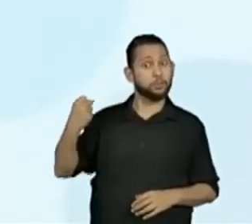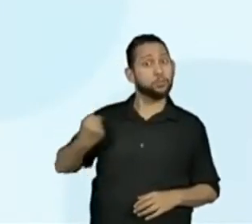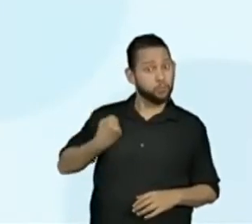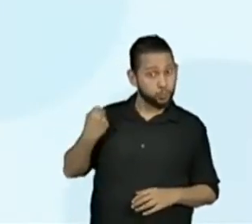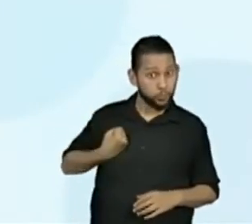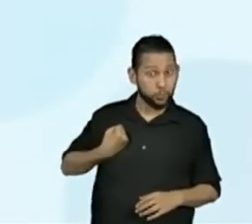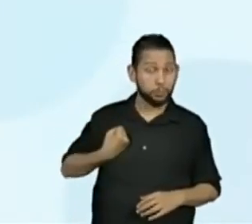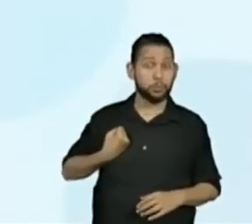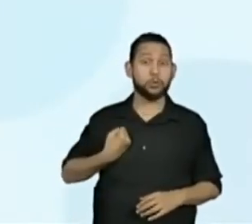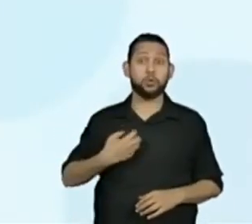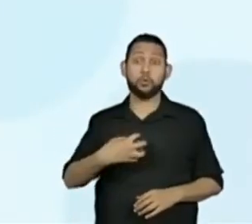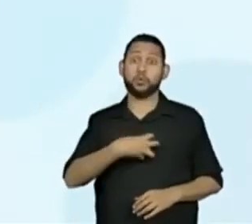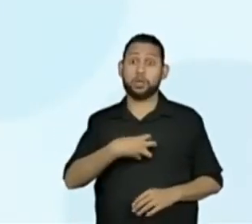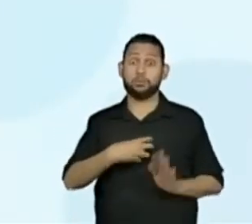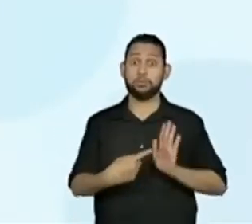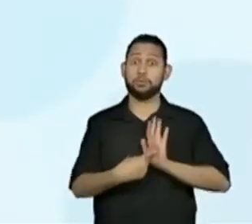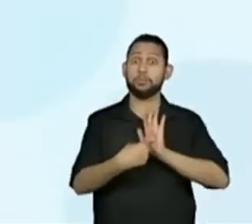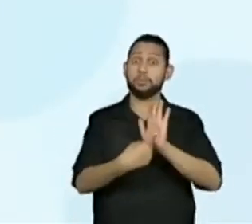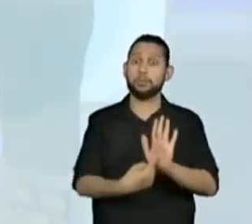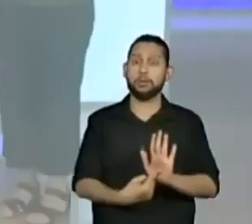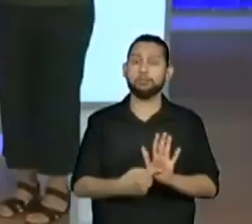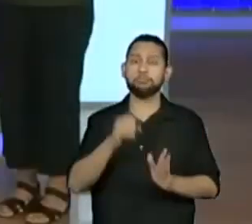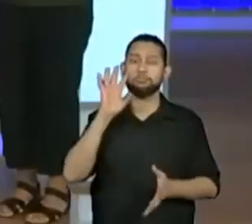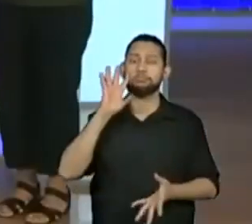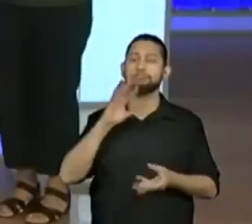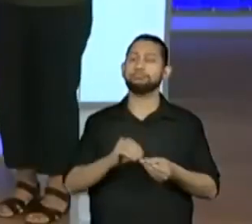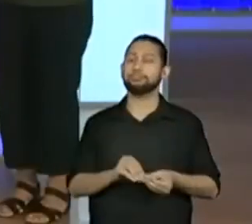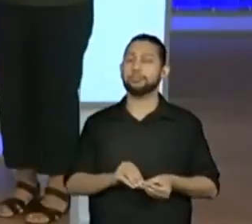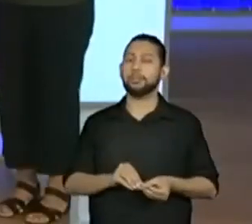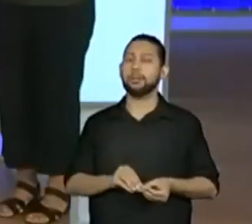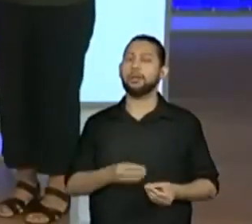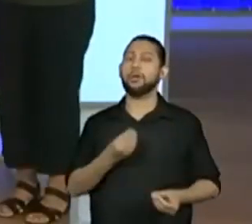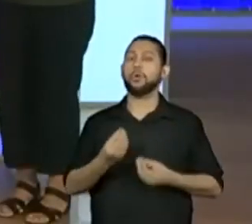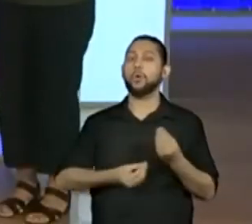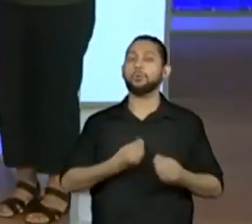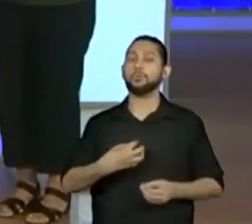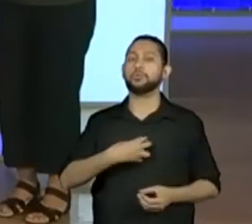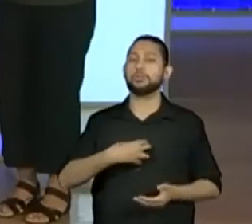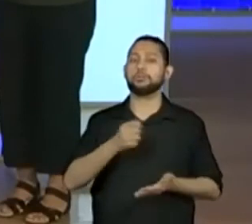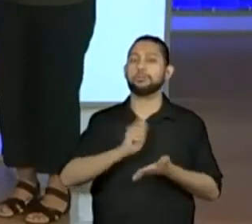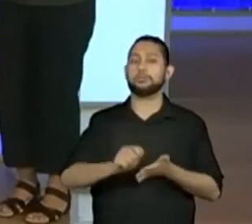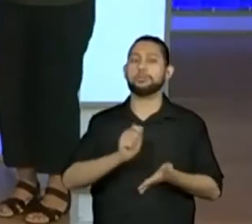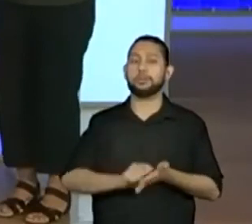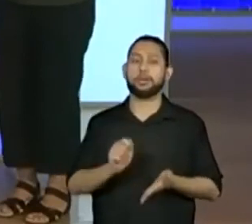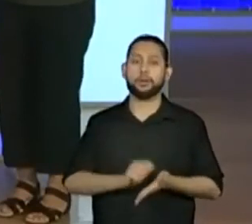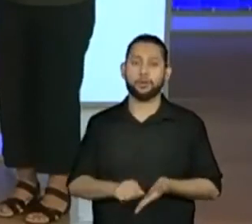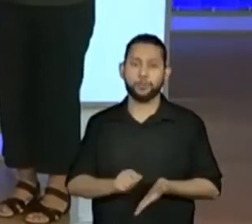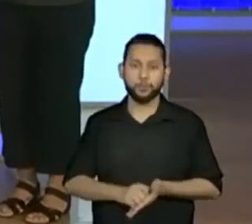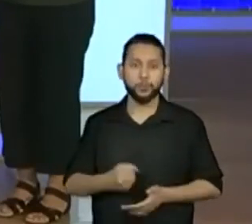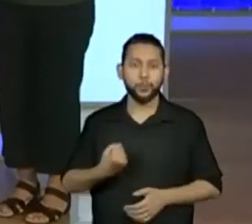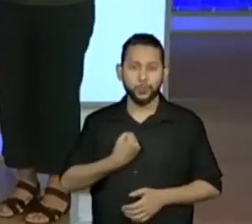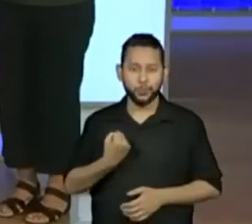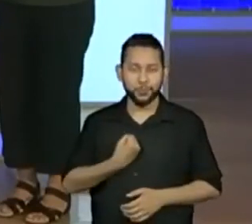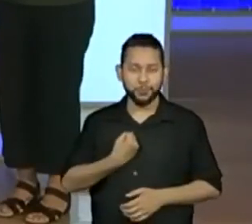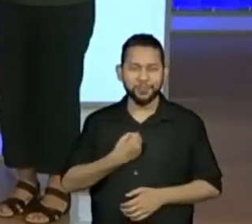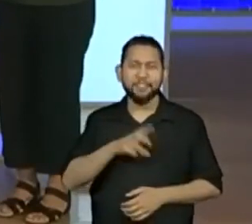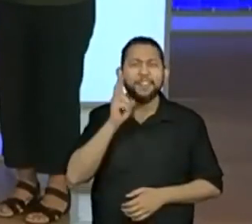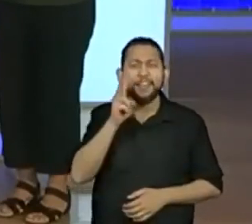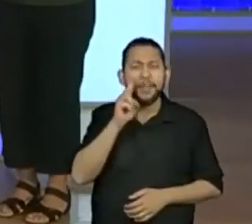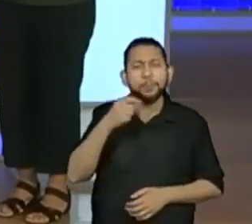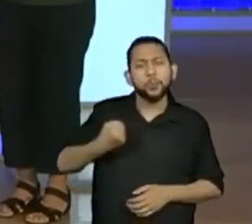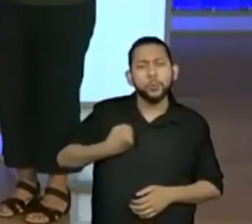às vezes a forma que eu leio me dá indícios de como eu devo registrar e de quem vem antes, quem vem depois, tá